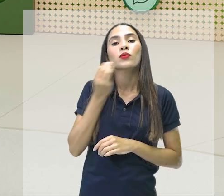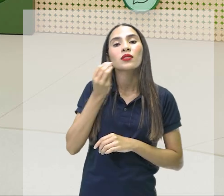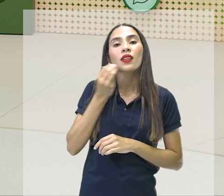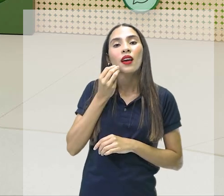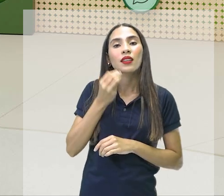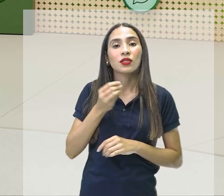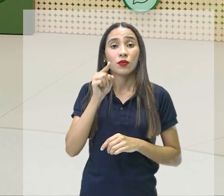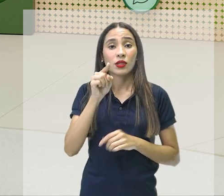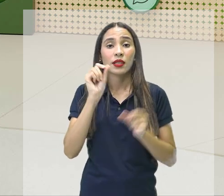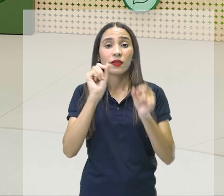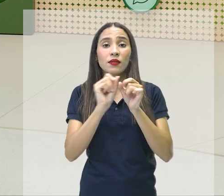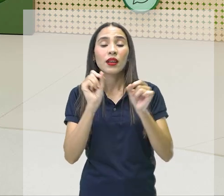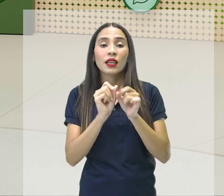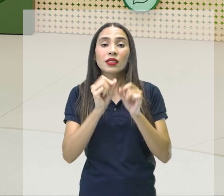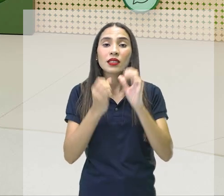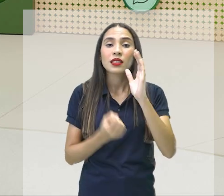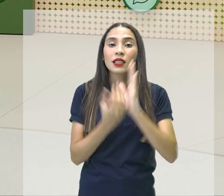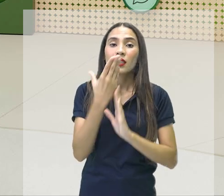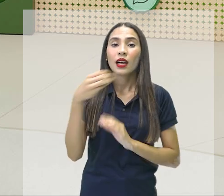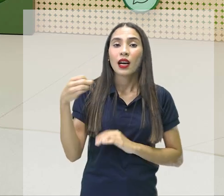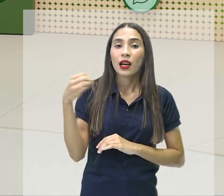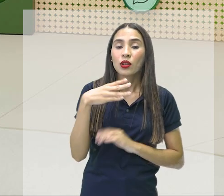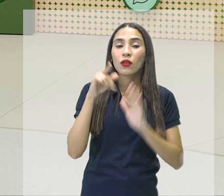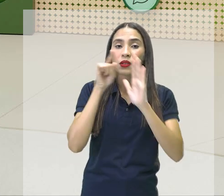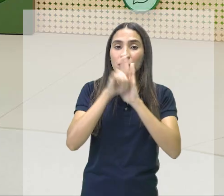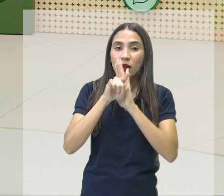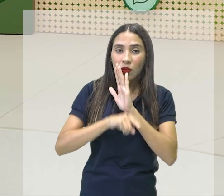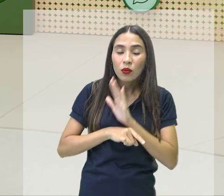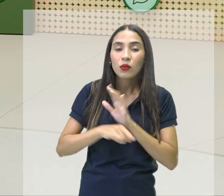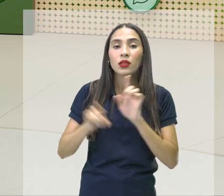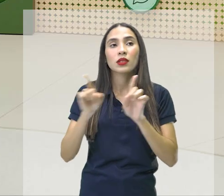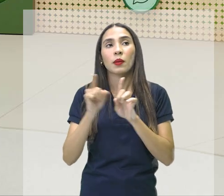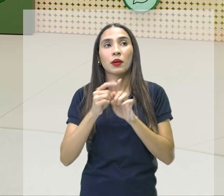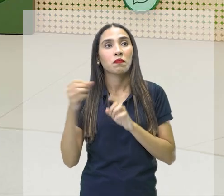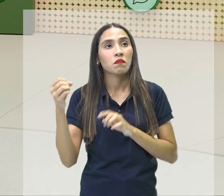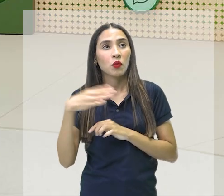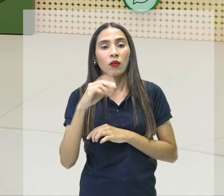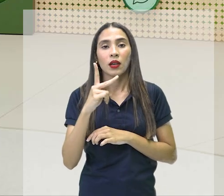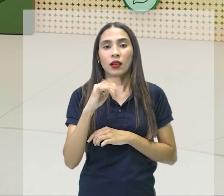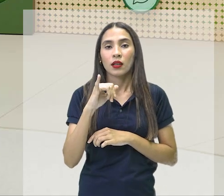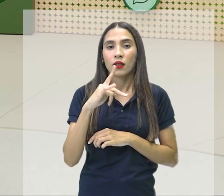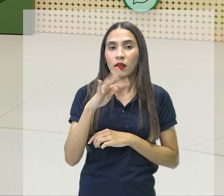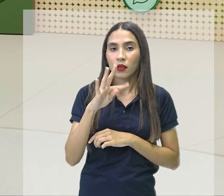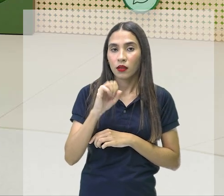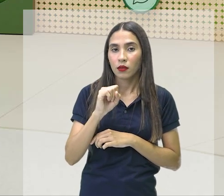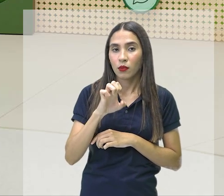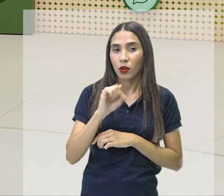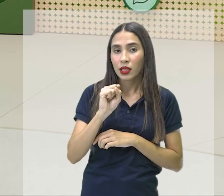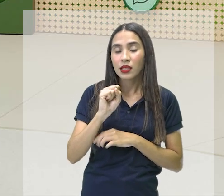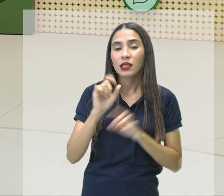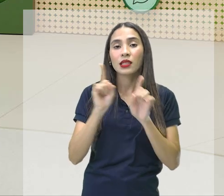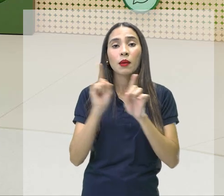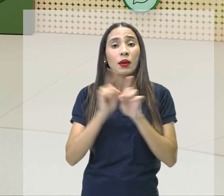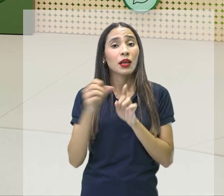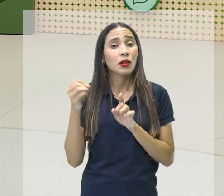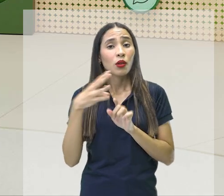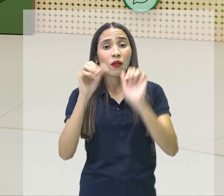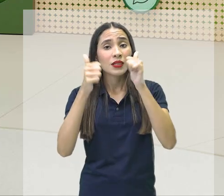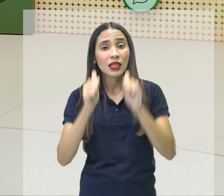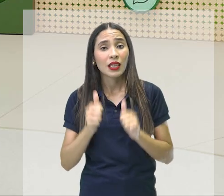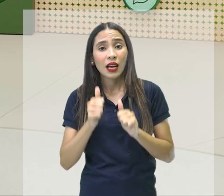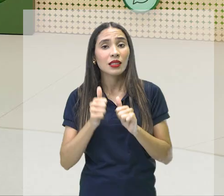dos testes que você fez para criar novas perguntas, novas hipóteses, fazer